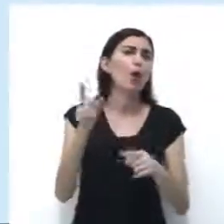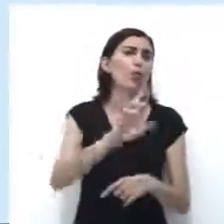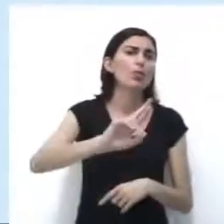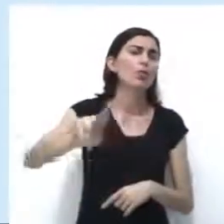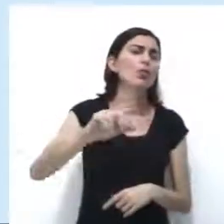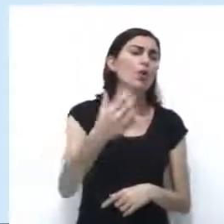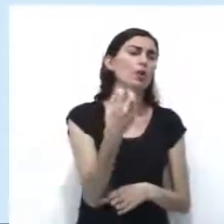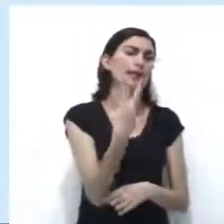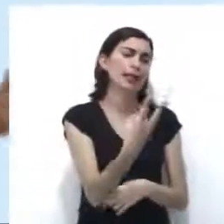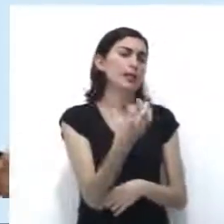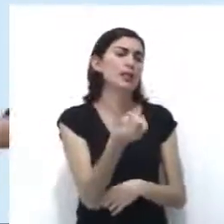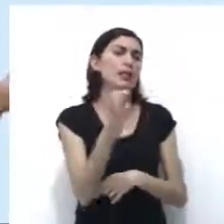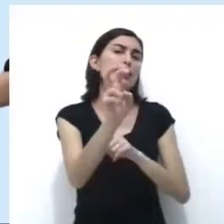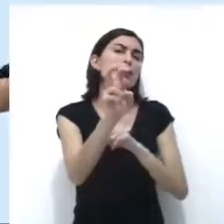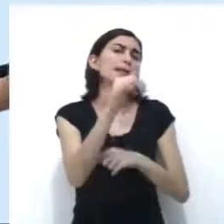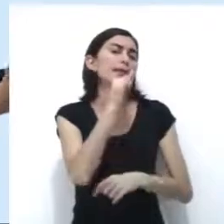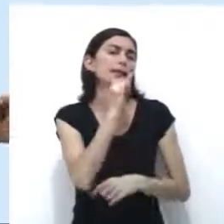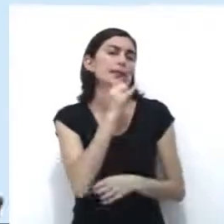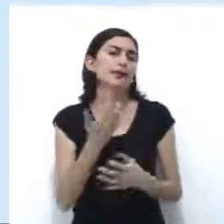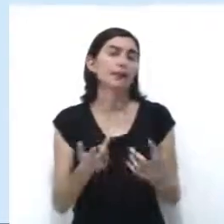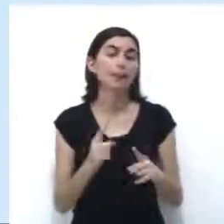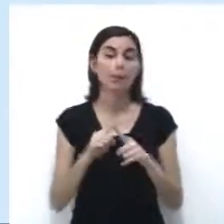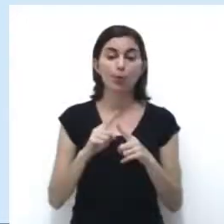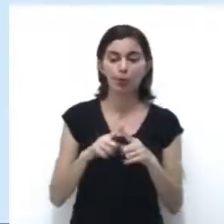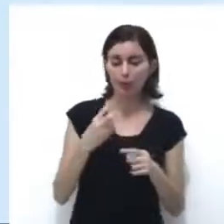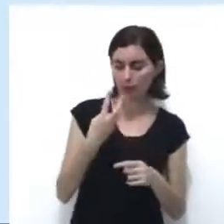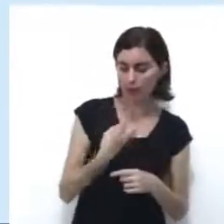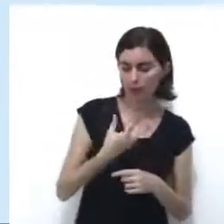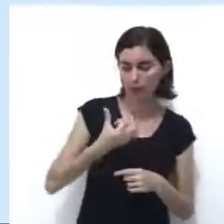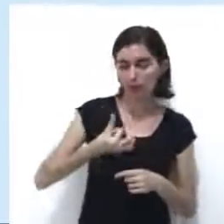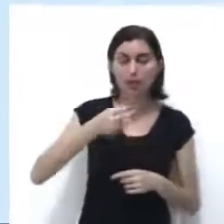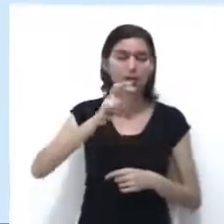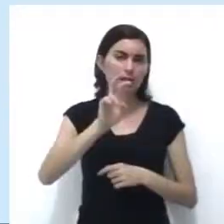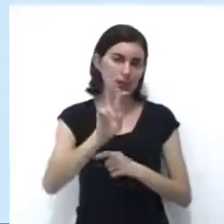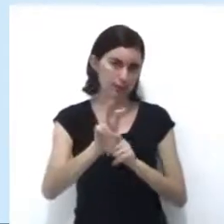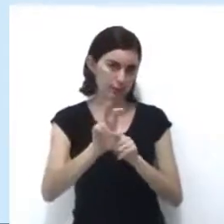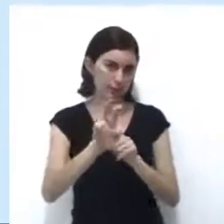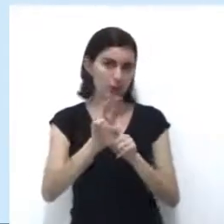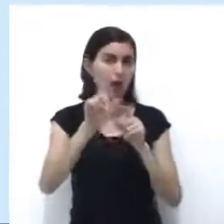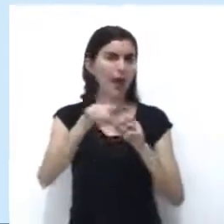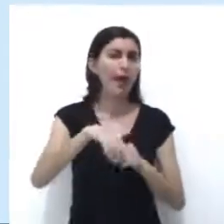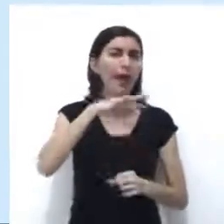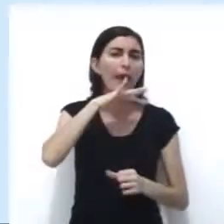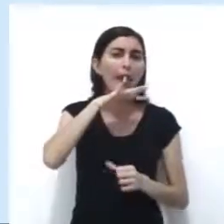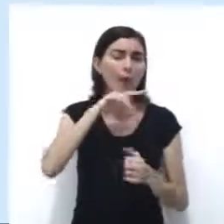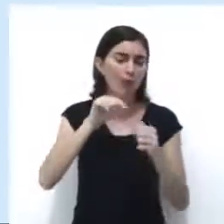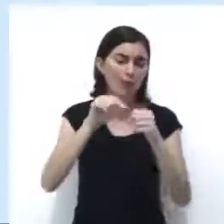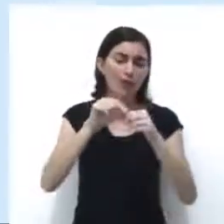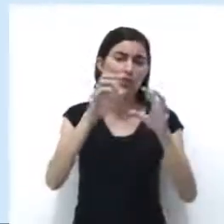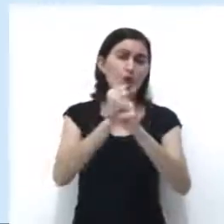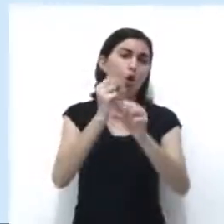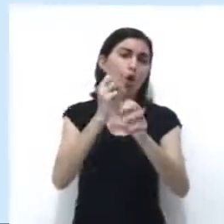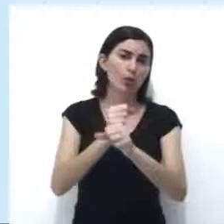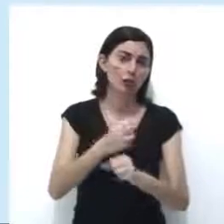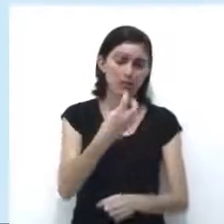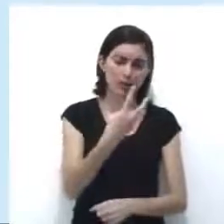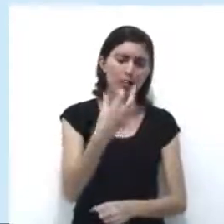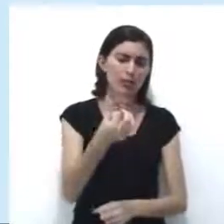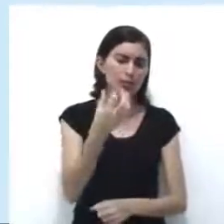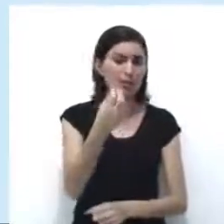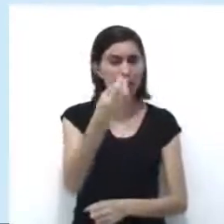não 365, por exemplo? É porque 365 é ruim de fazer conta.